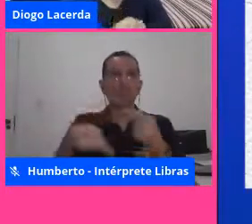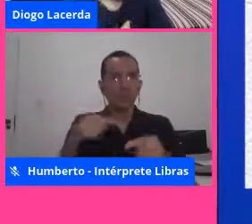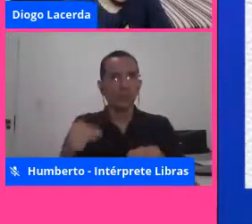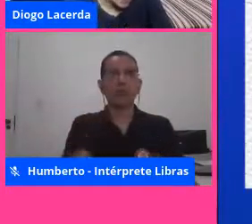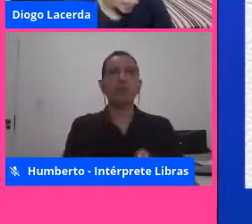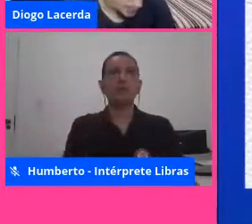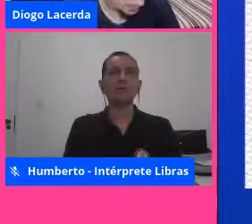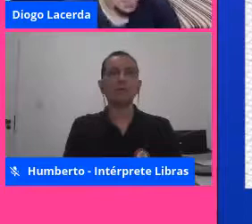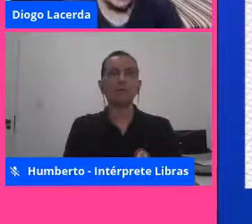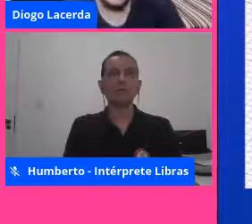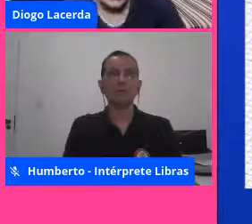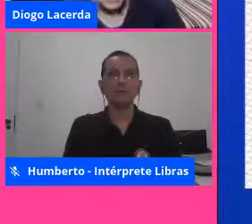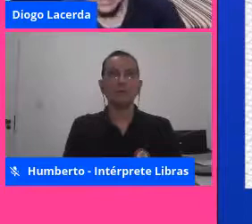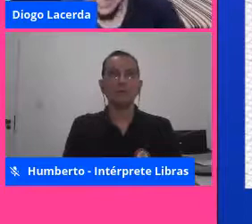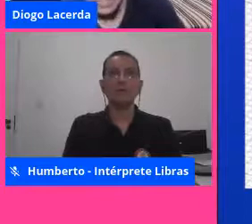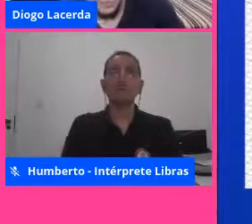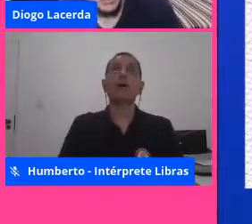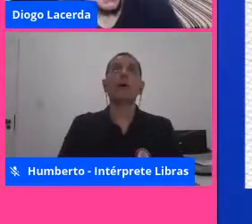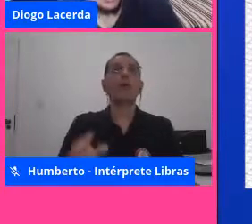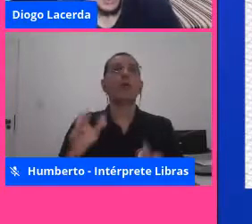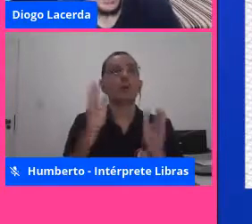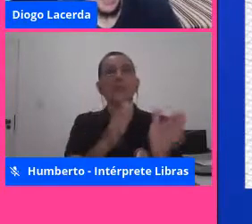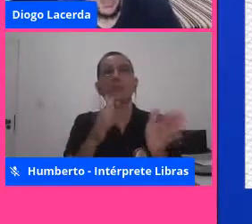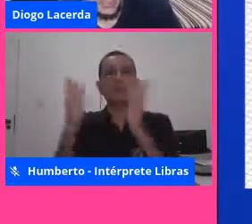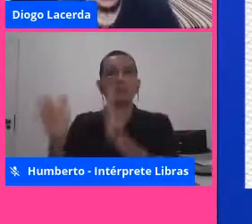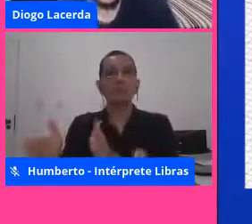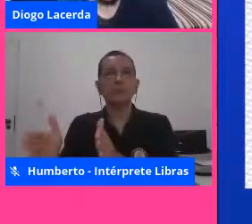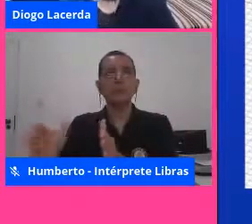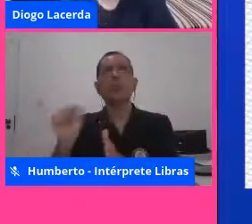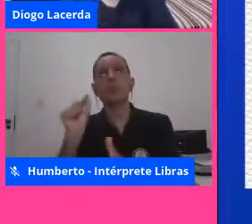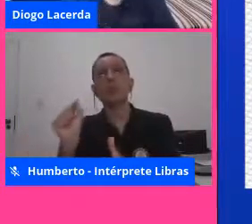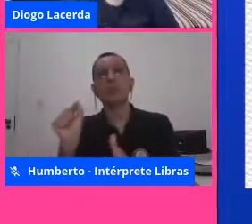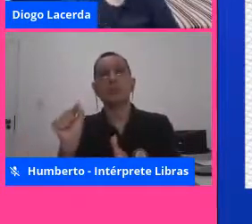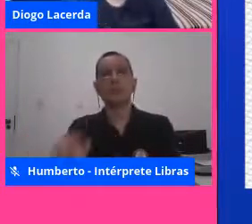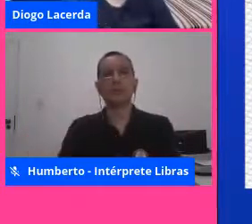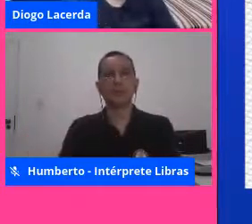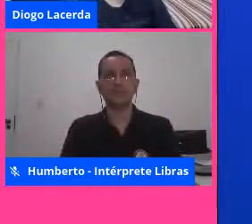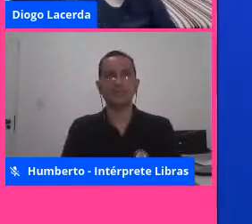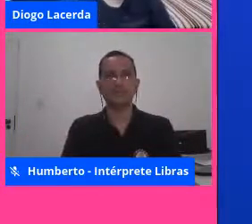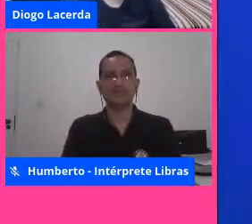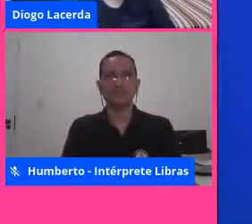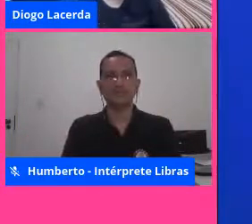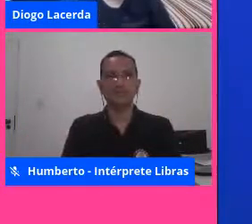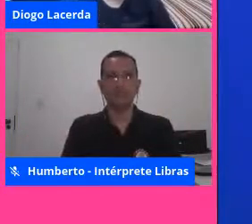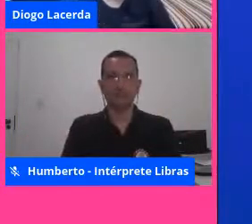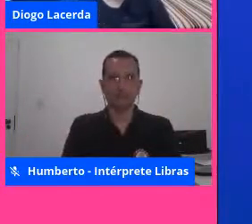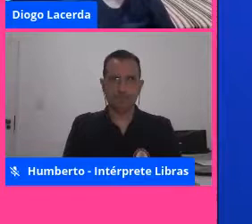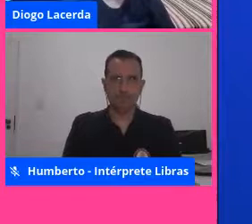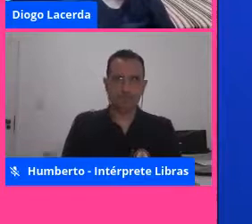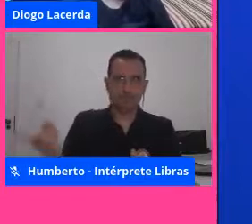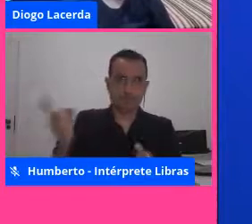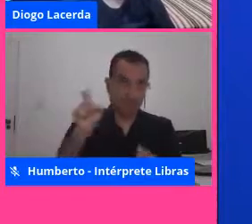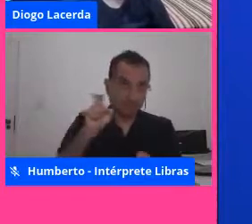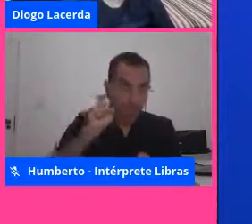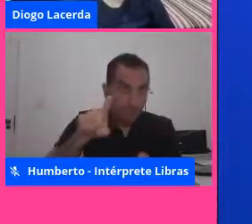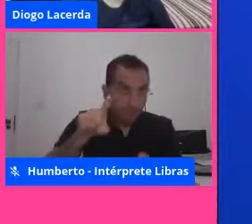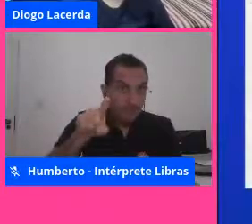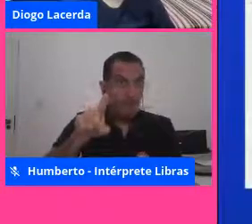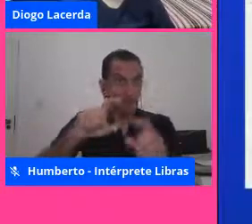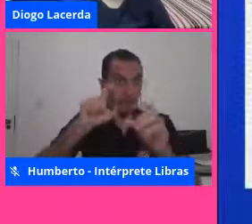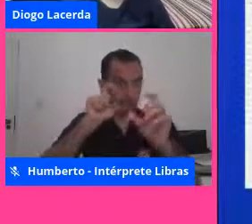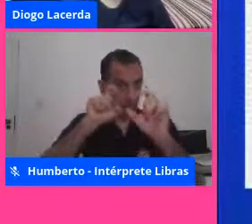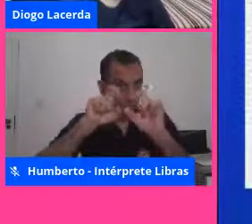milímetros, eu vou para o próximo passo. Qual é o próximo passo? Eu vou apertar novamente nesse círculo